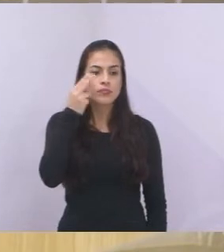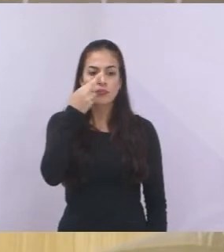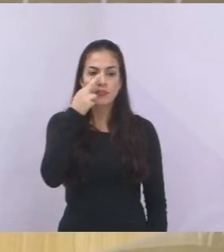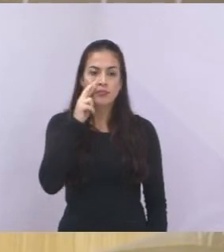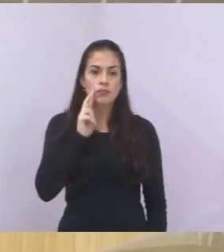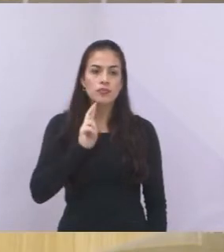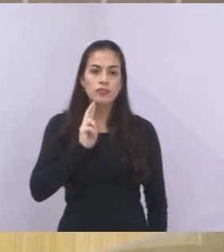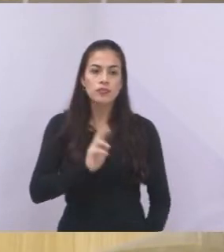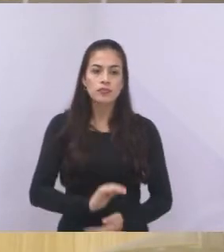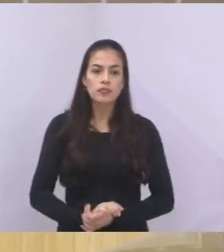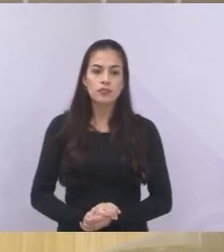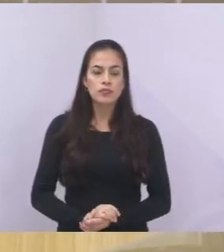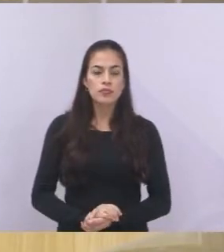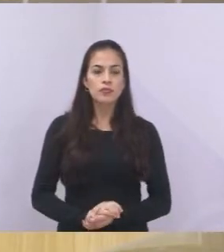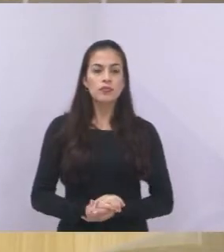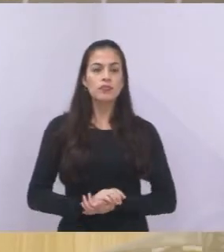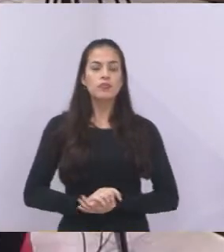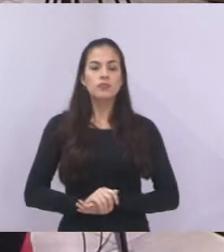Rogério Timóteo.